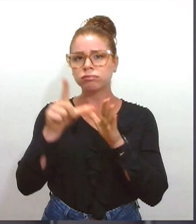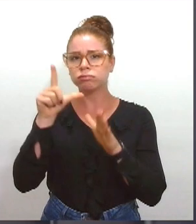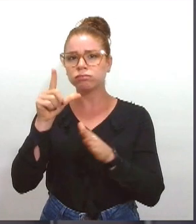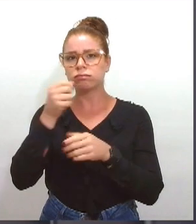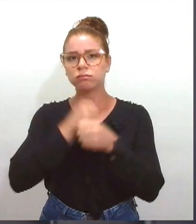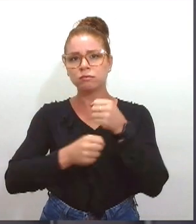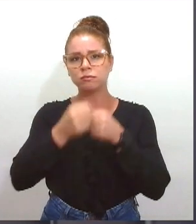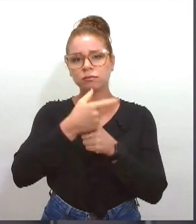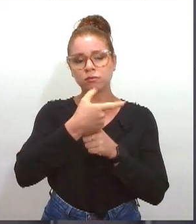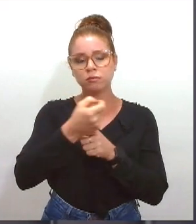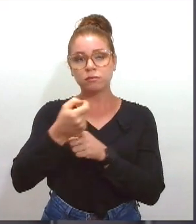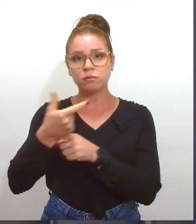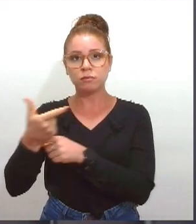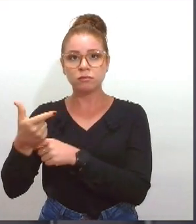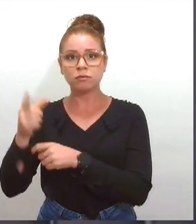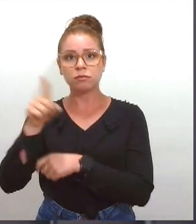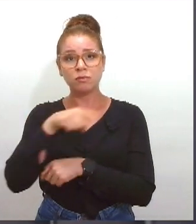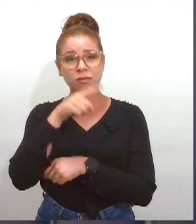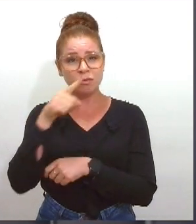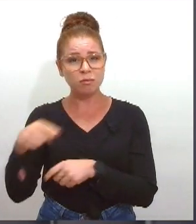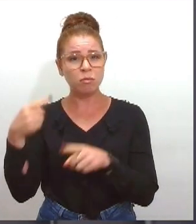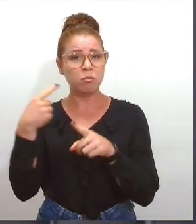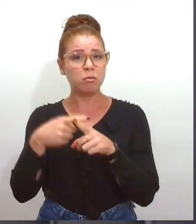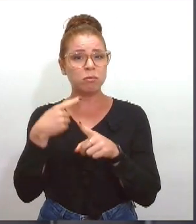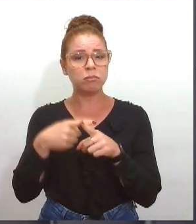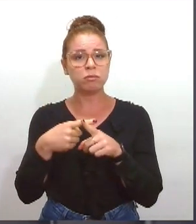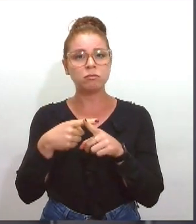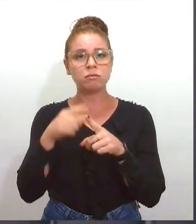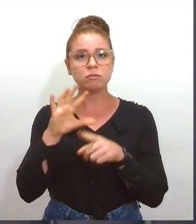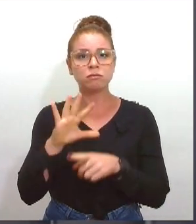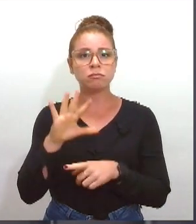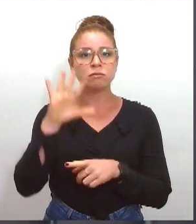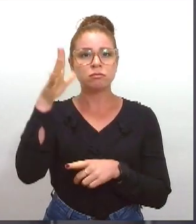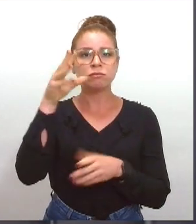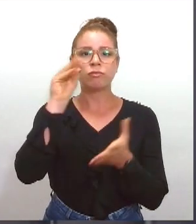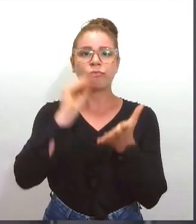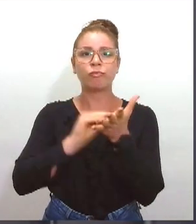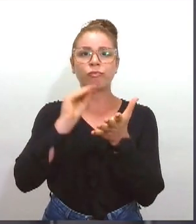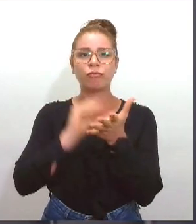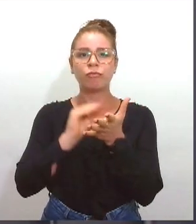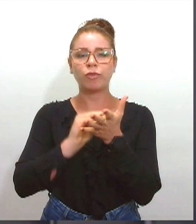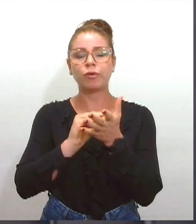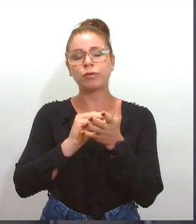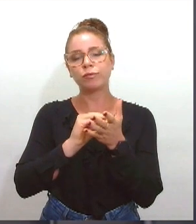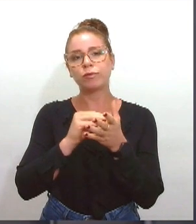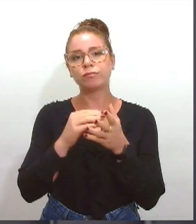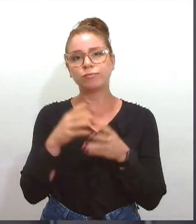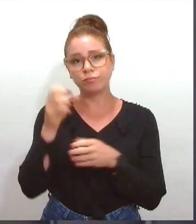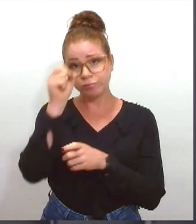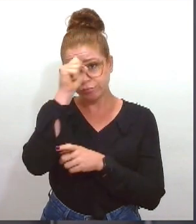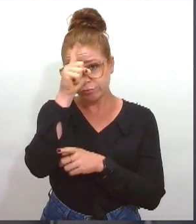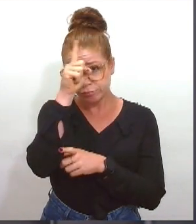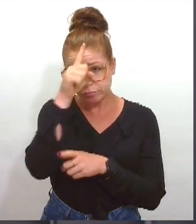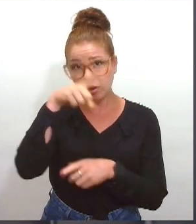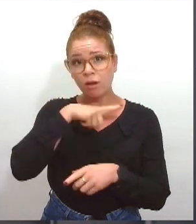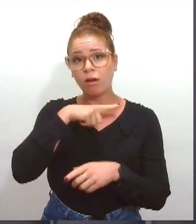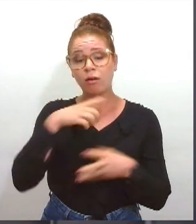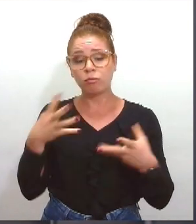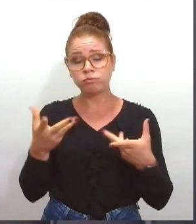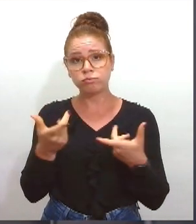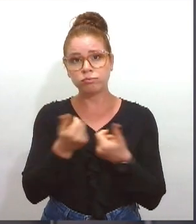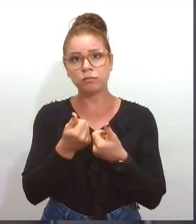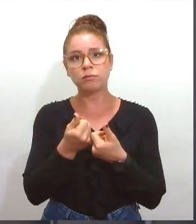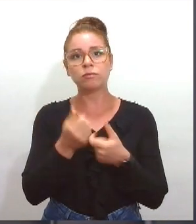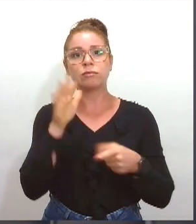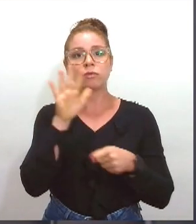por questões relacionadas à capacitação do hospital. A medida deve beneficiar cerca de